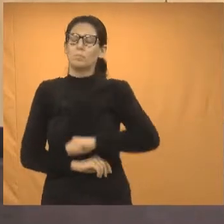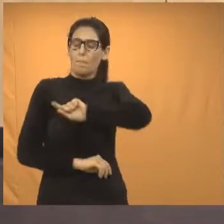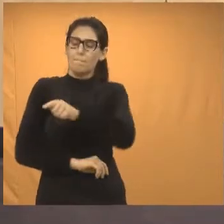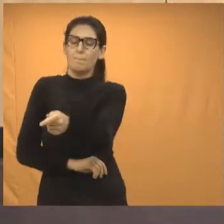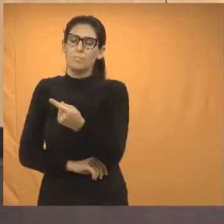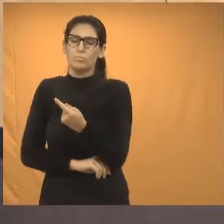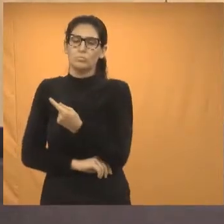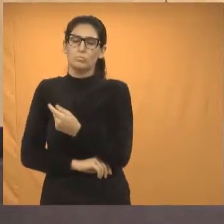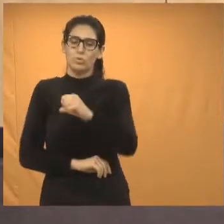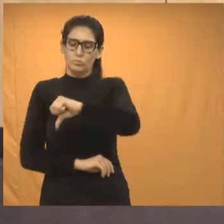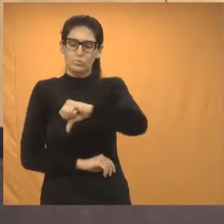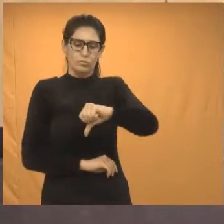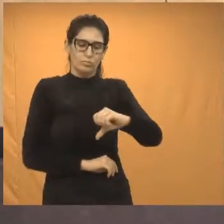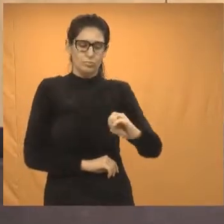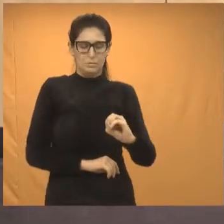2811/1990.